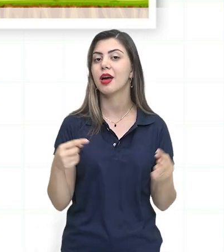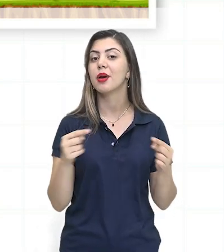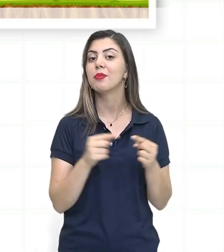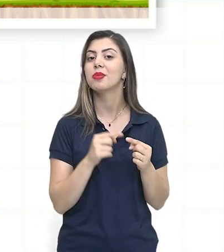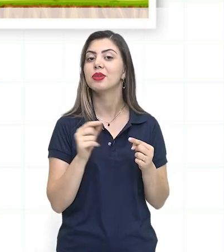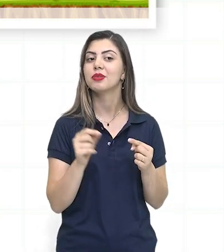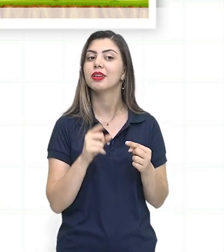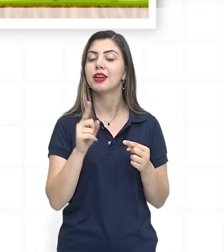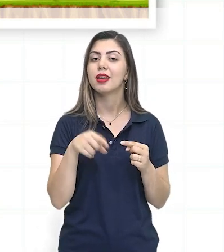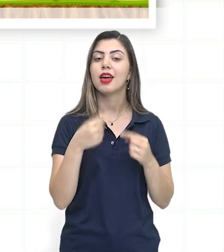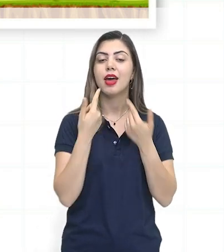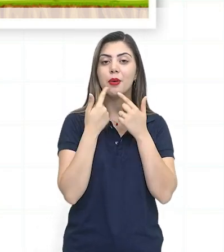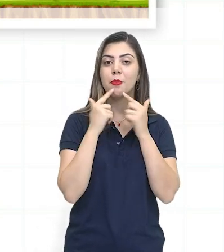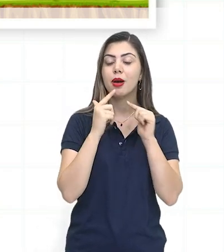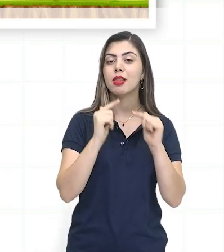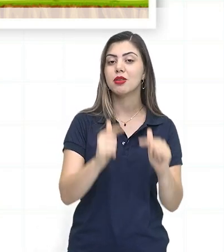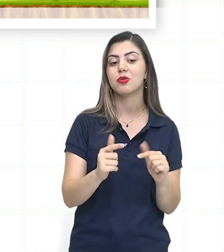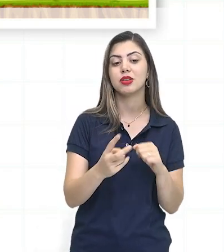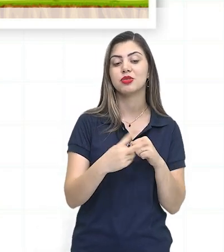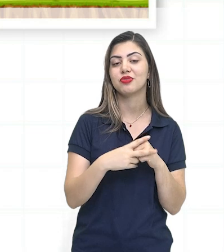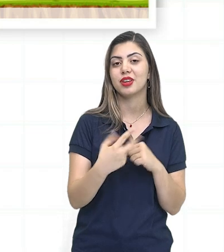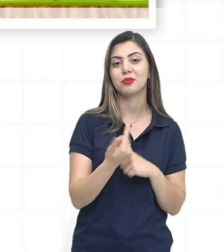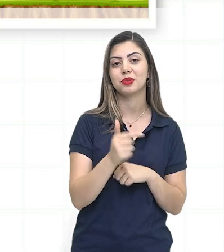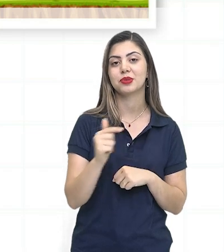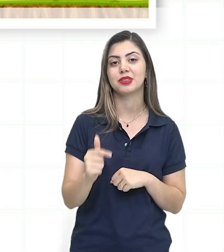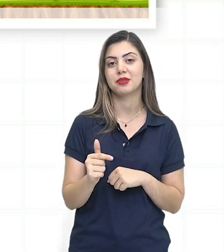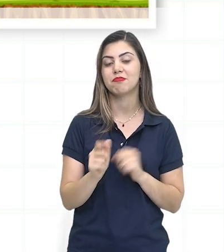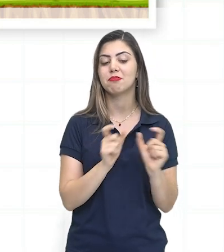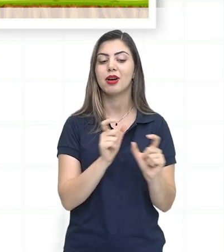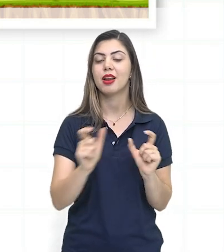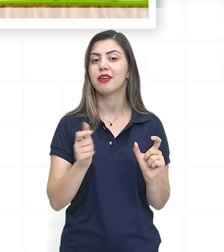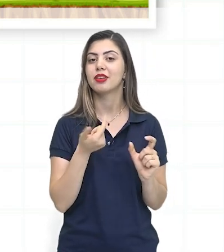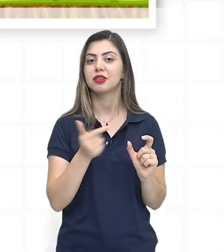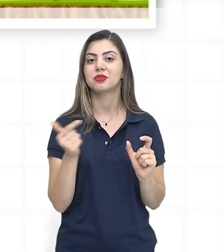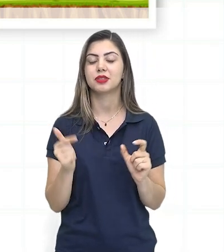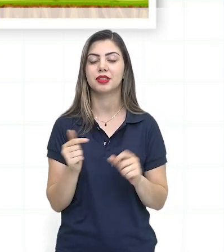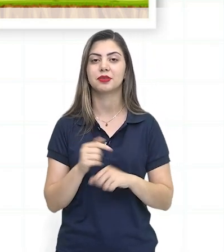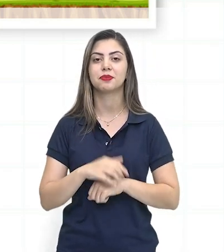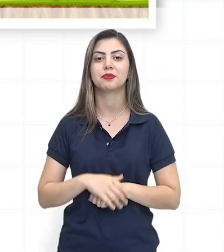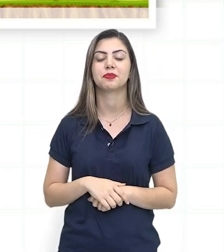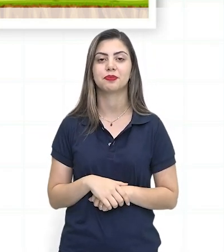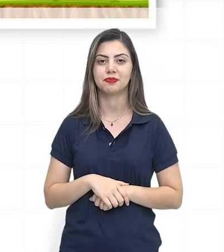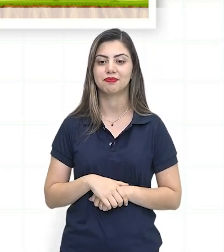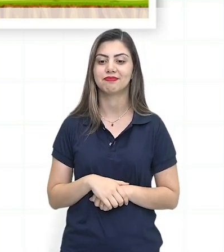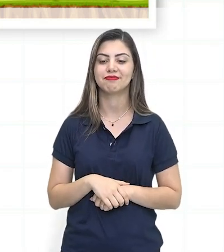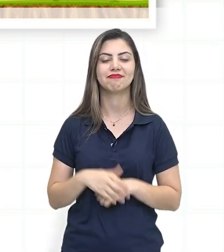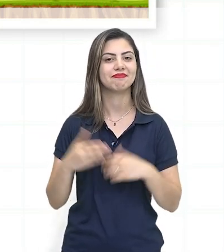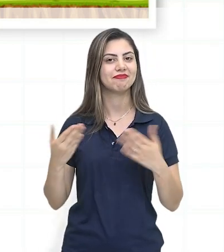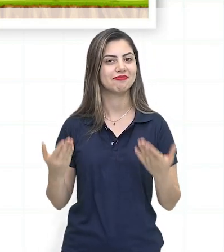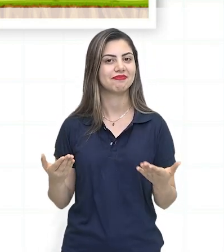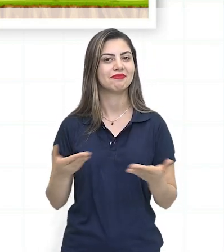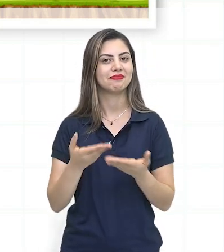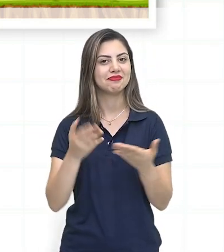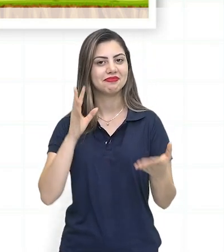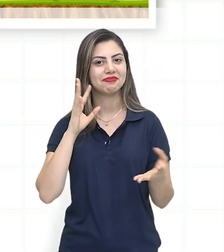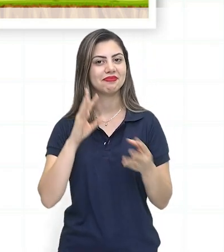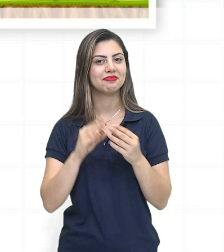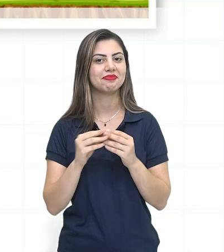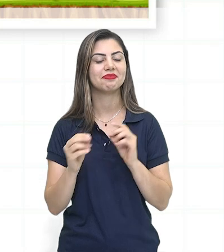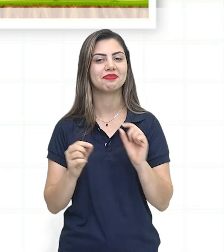constituem em linguagem não verbal. Então, entendendo que